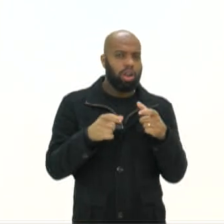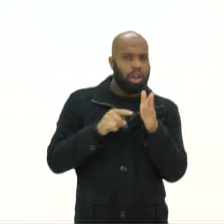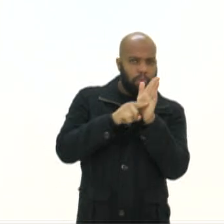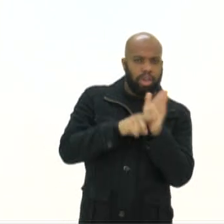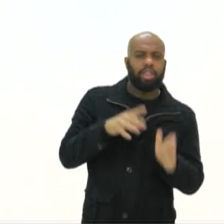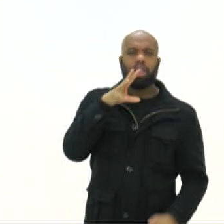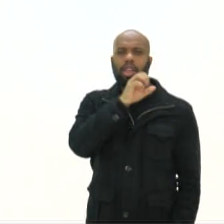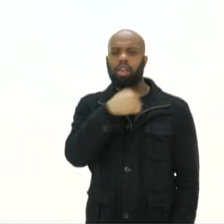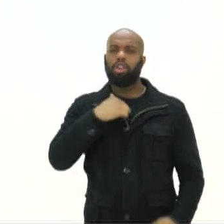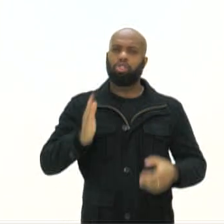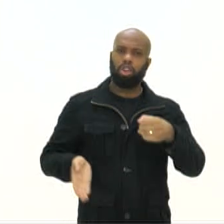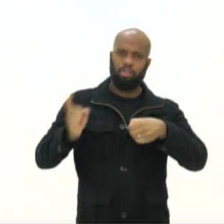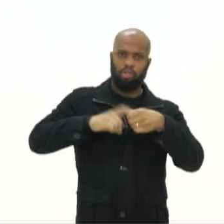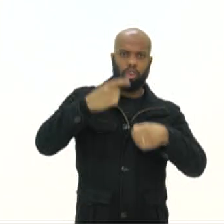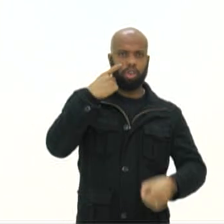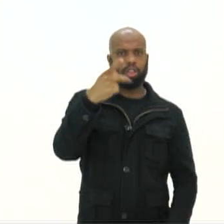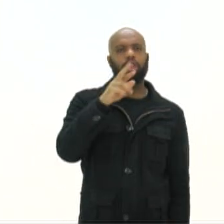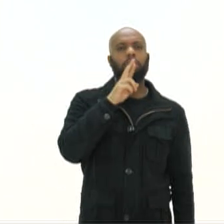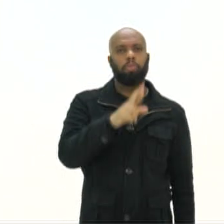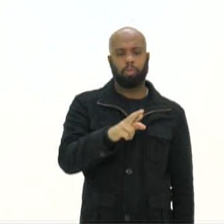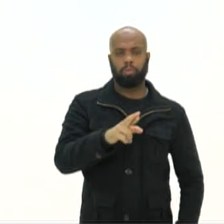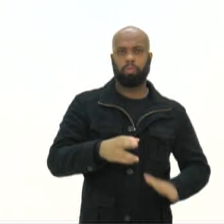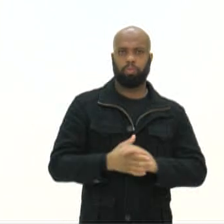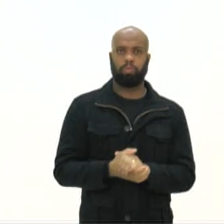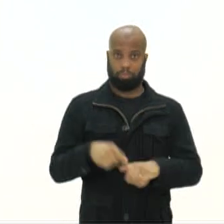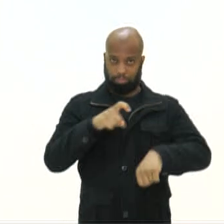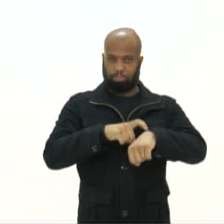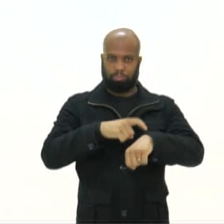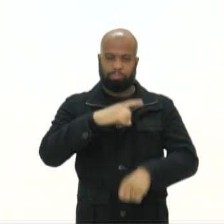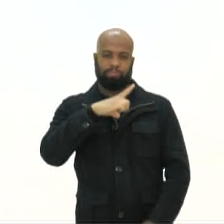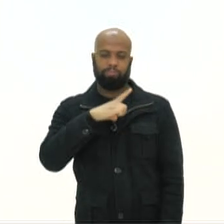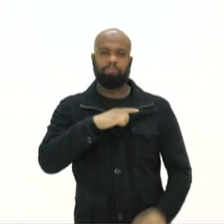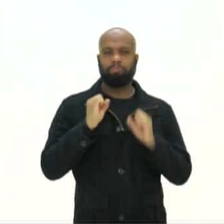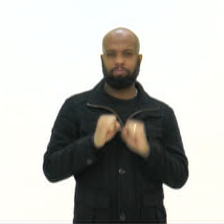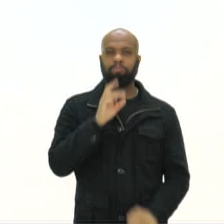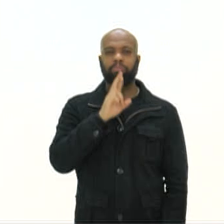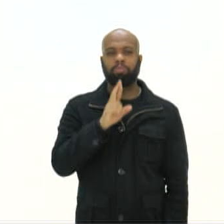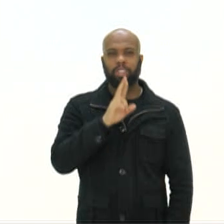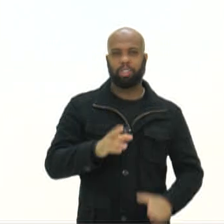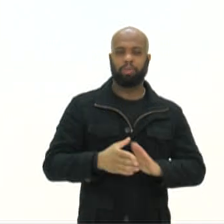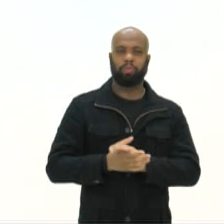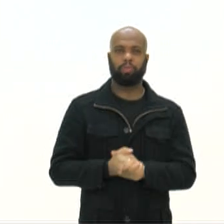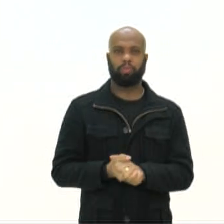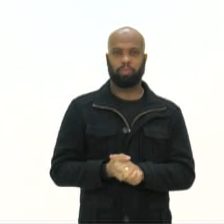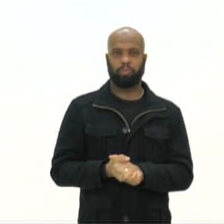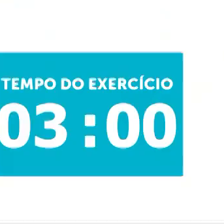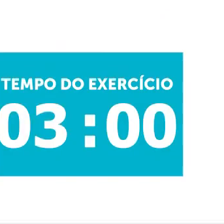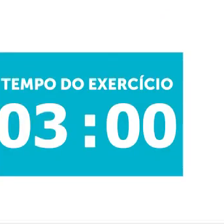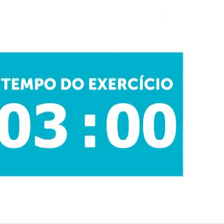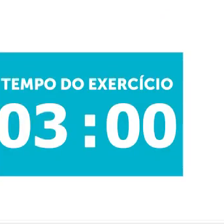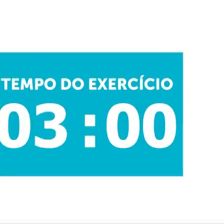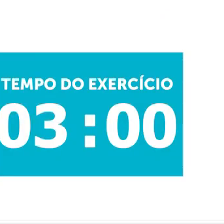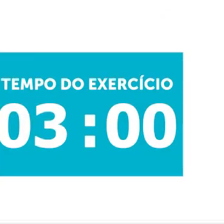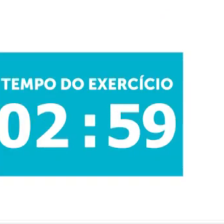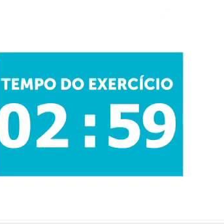pesquisada rápida aí na internet se preciso for, beleza? Então eu vou dar um tempinho, daí eu já volto para a gente poder continuar conversando.